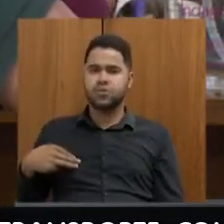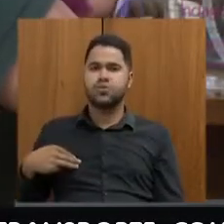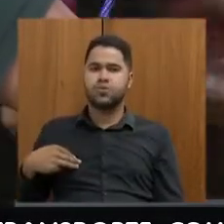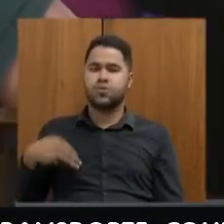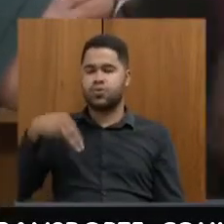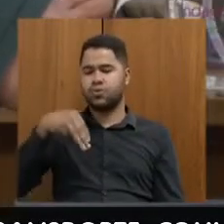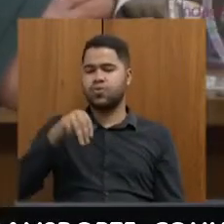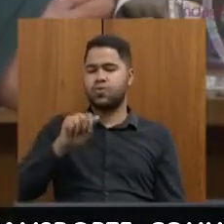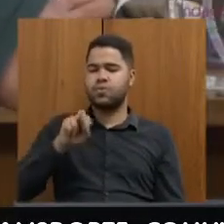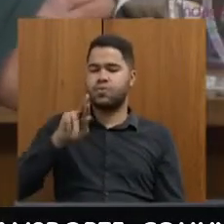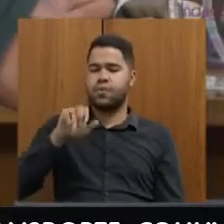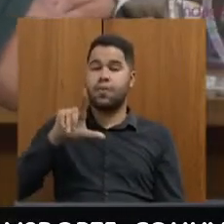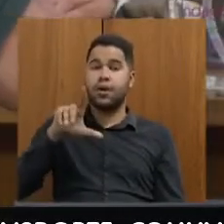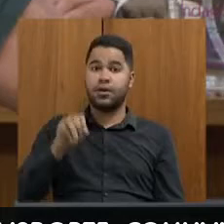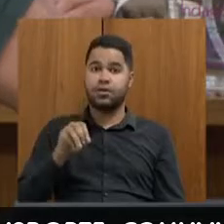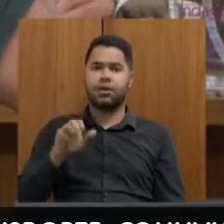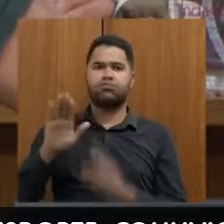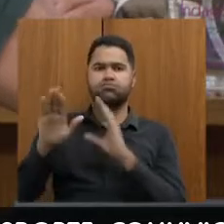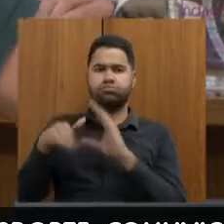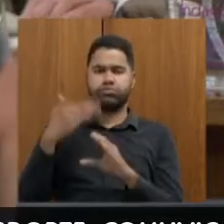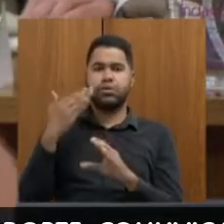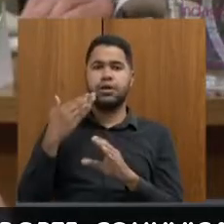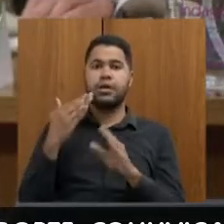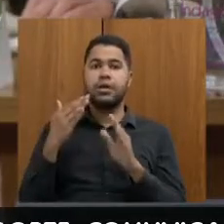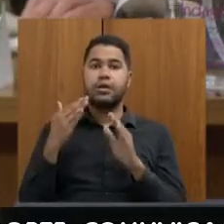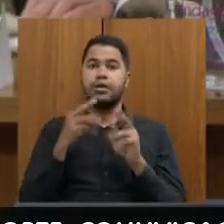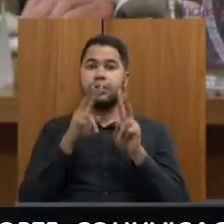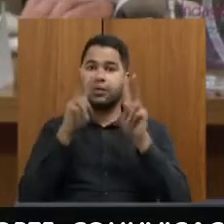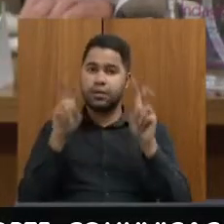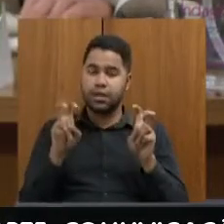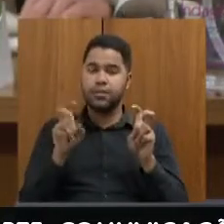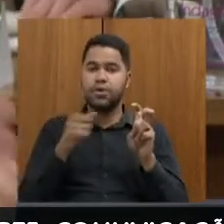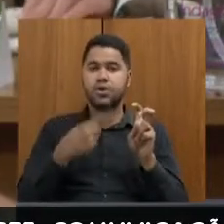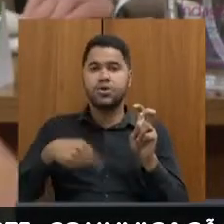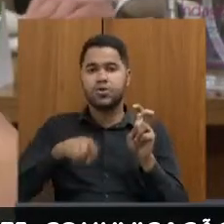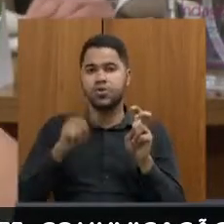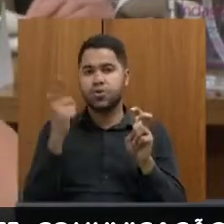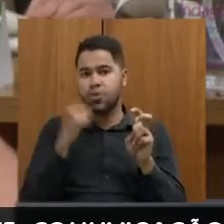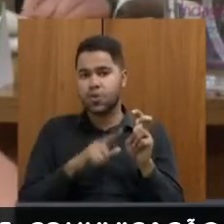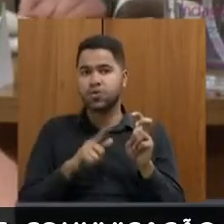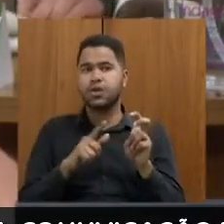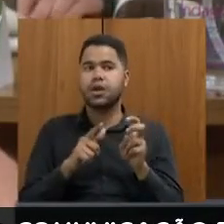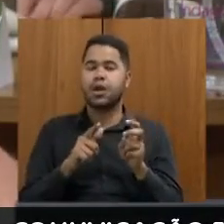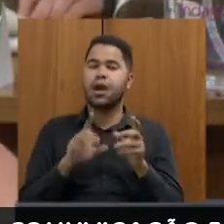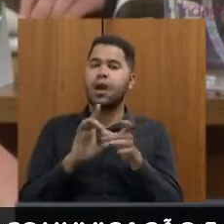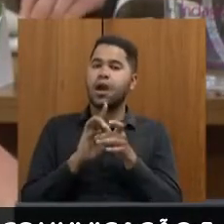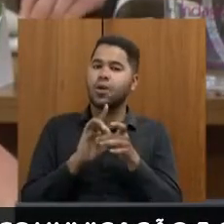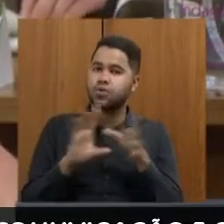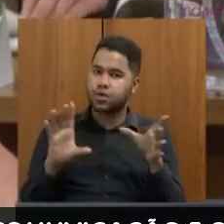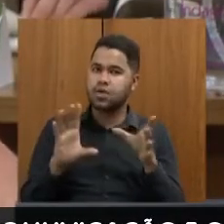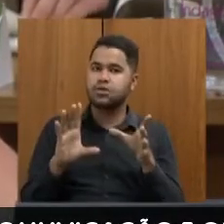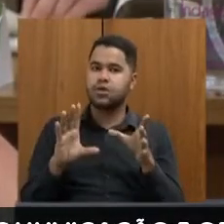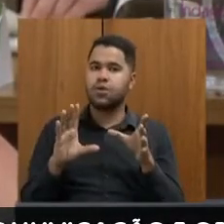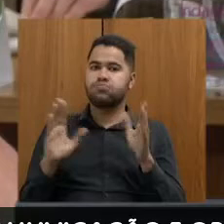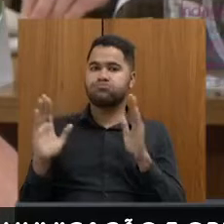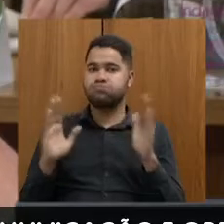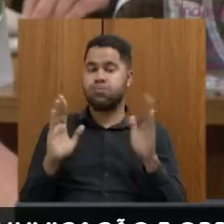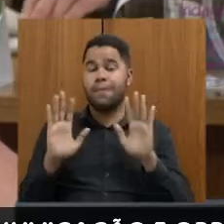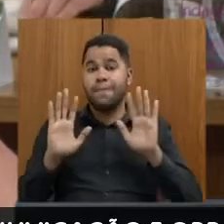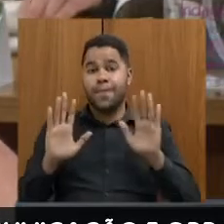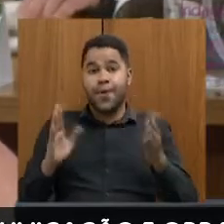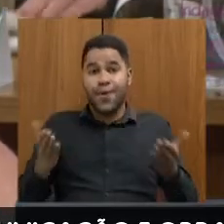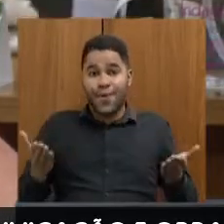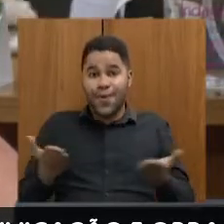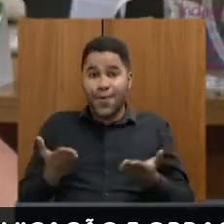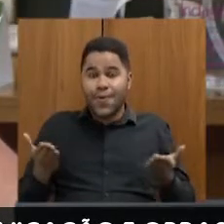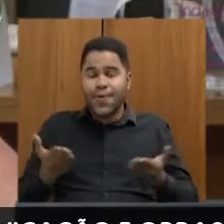já nos mandou uma minuta de termo para que a gente possa fazer autorização conjunta do trecho mas